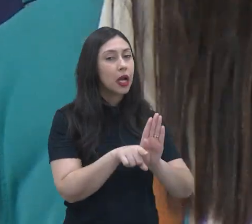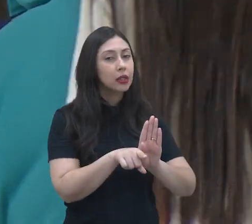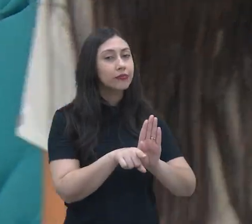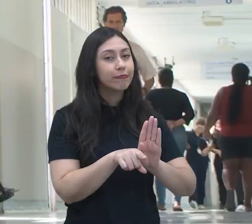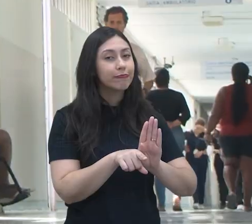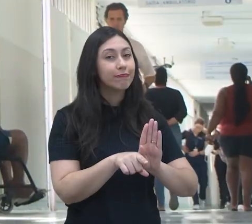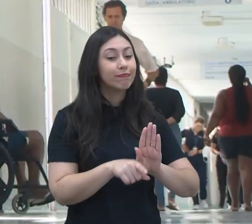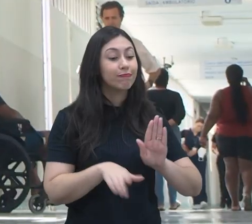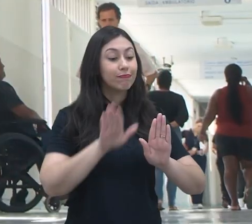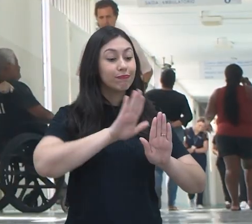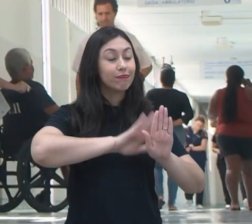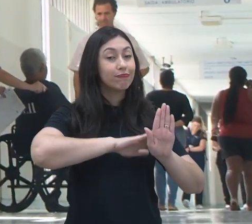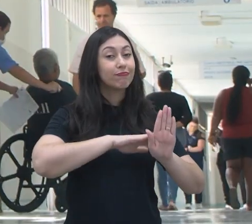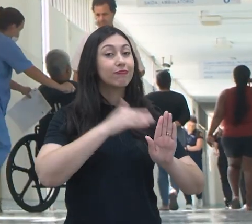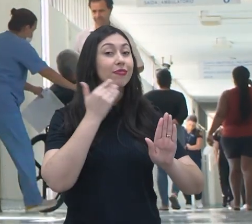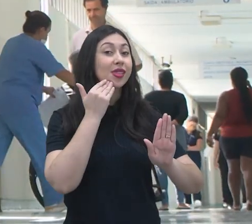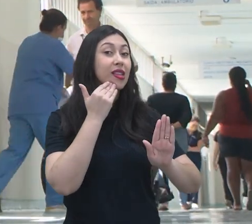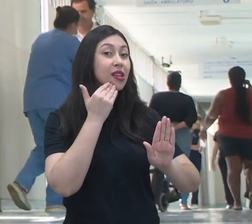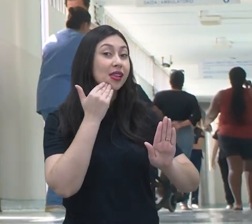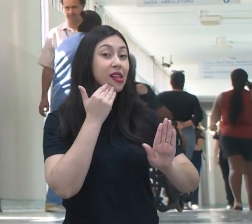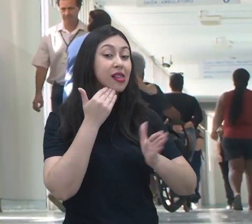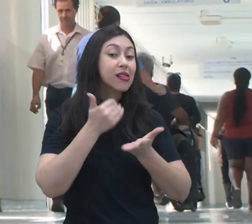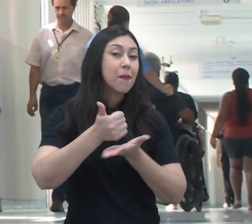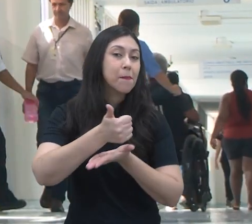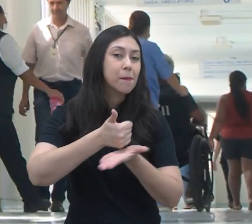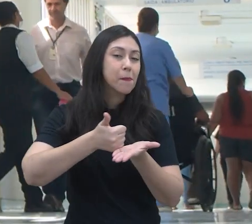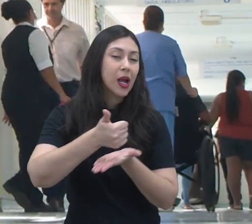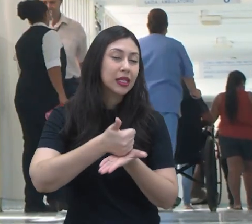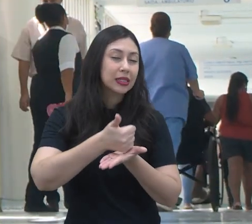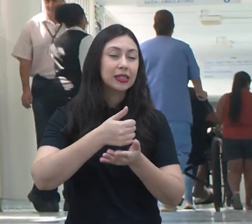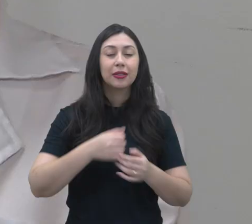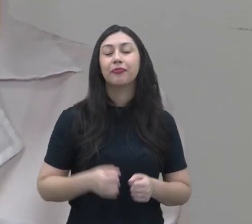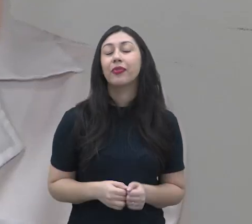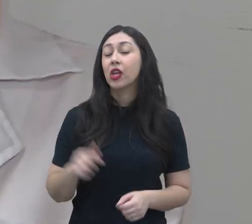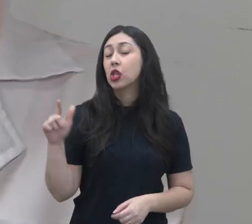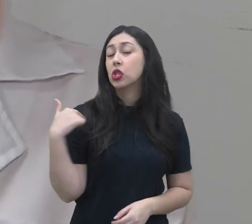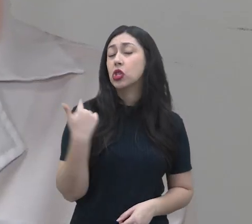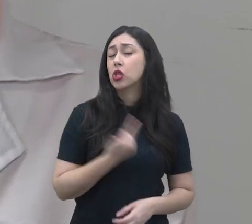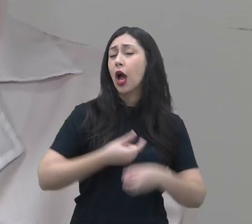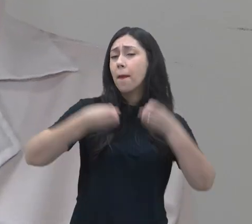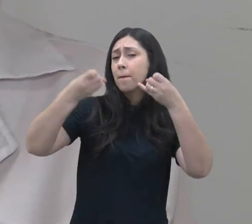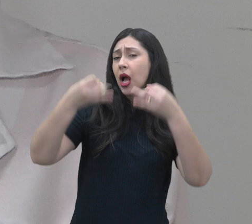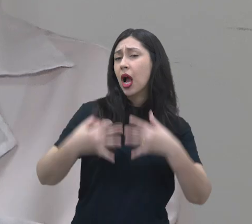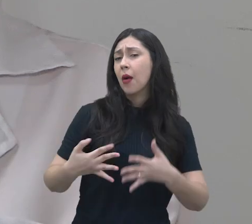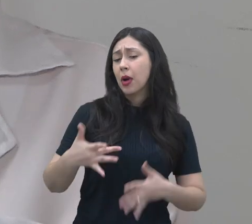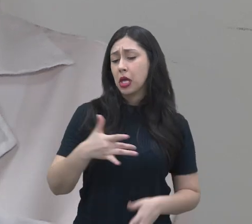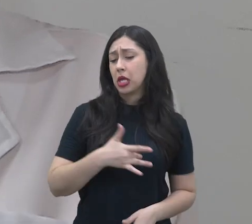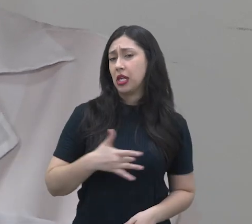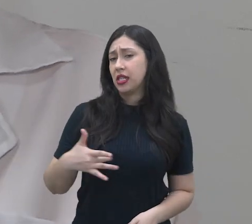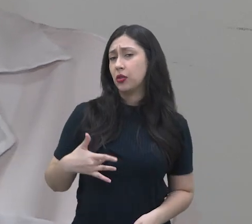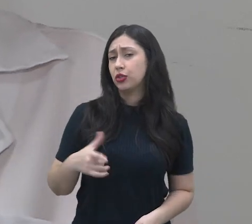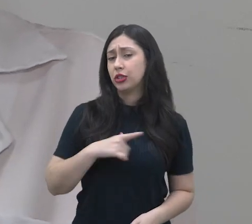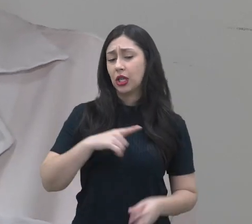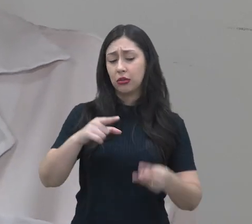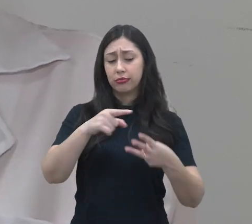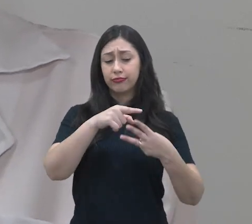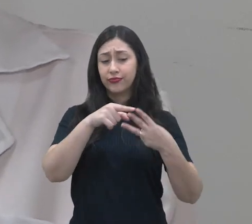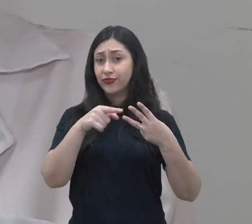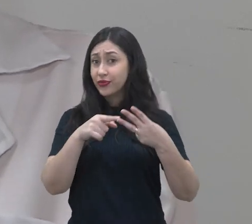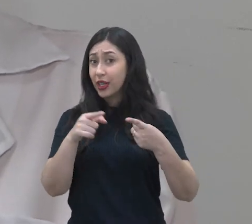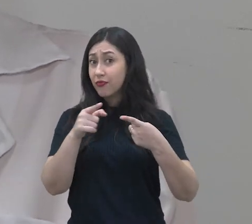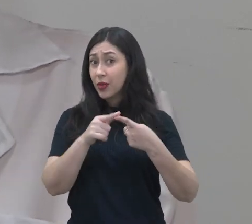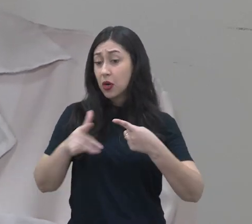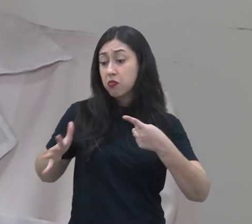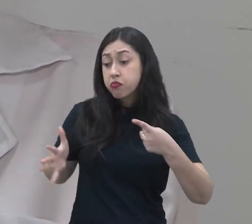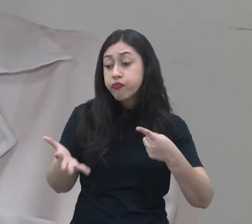do SUS. As reais deficiências começam na base. A gente fala que a saúde são 3 pilares